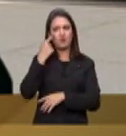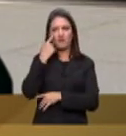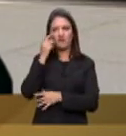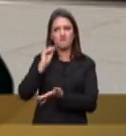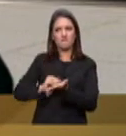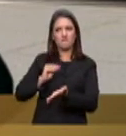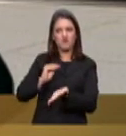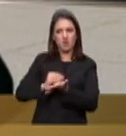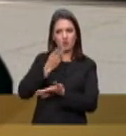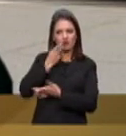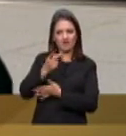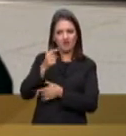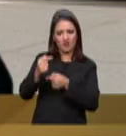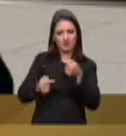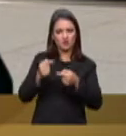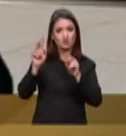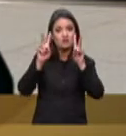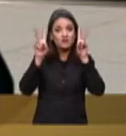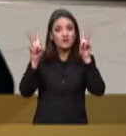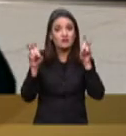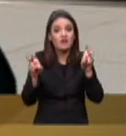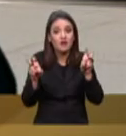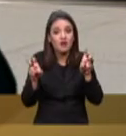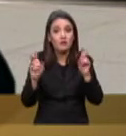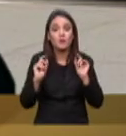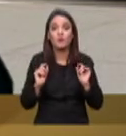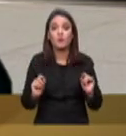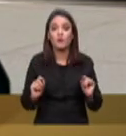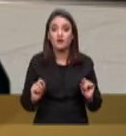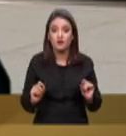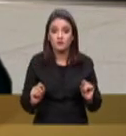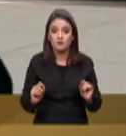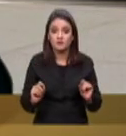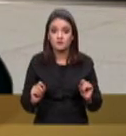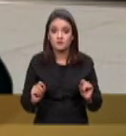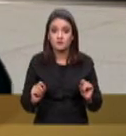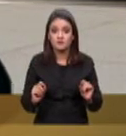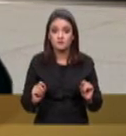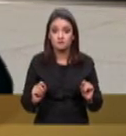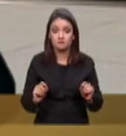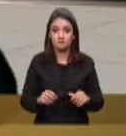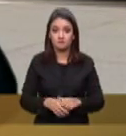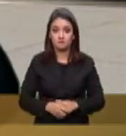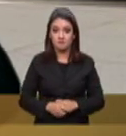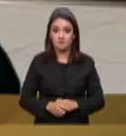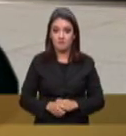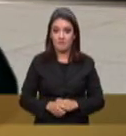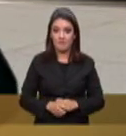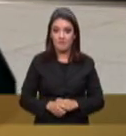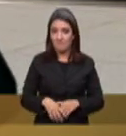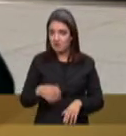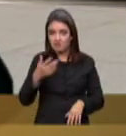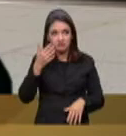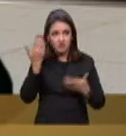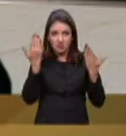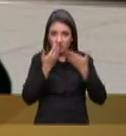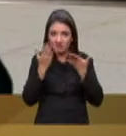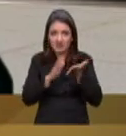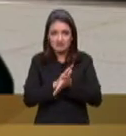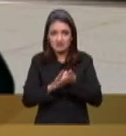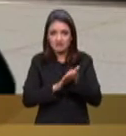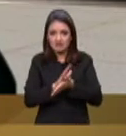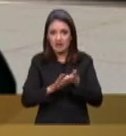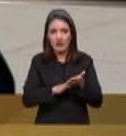não foi ainda objeto de abordagem ou de discussão, seja mesmo nas sustentações orais e nas